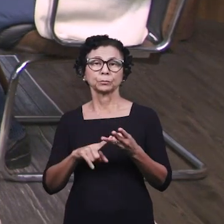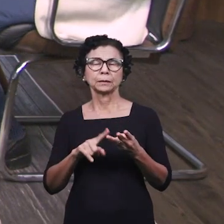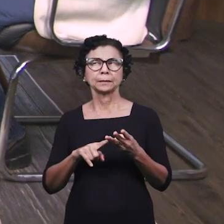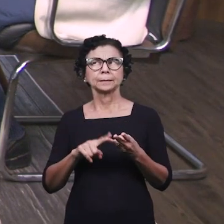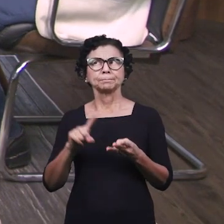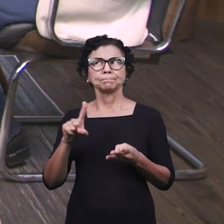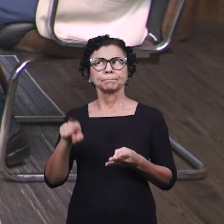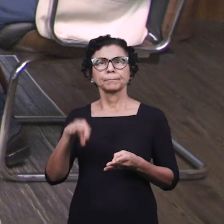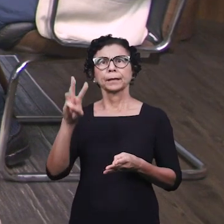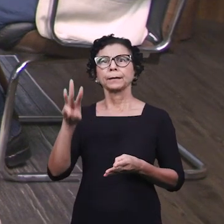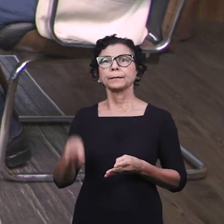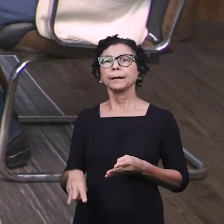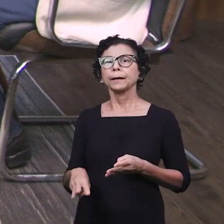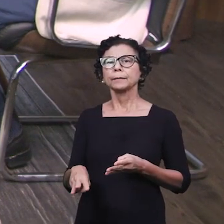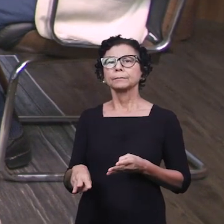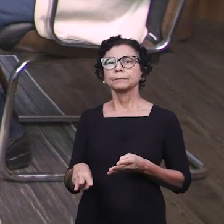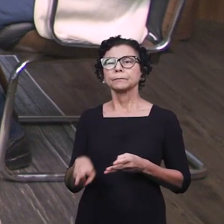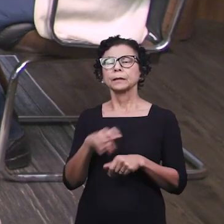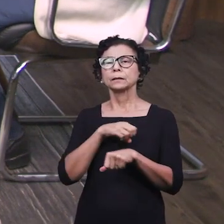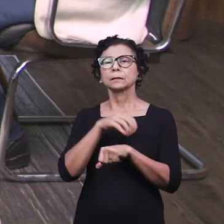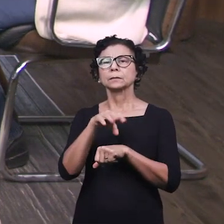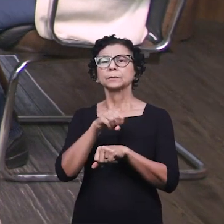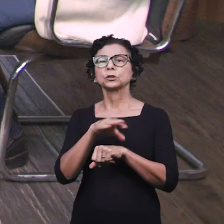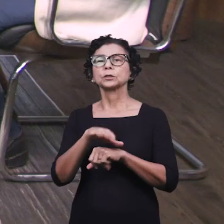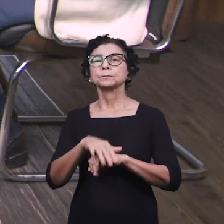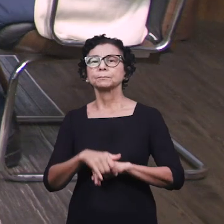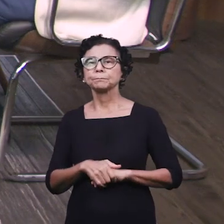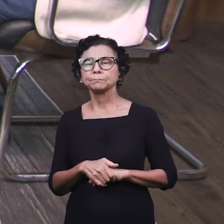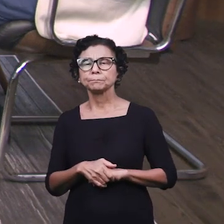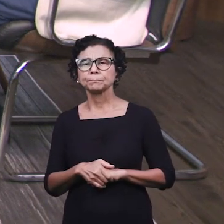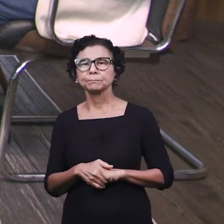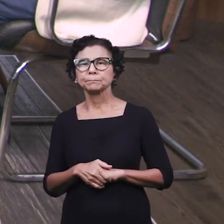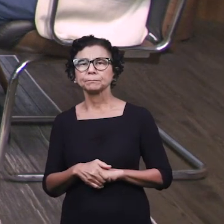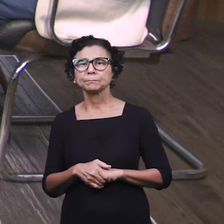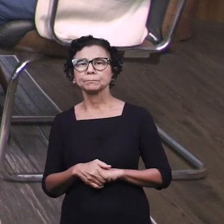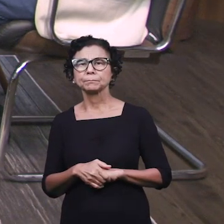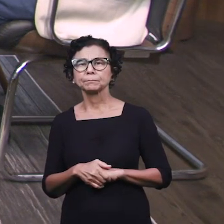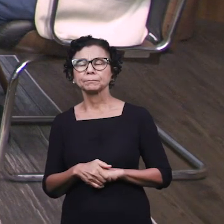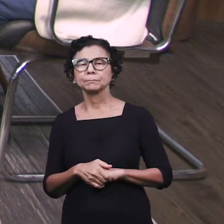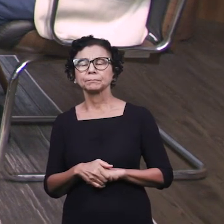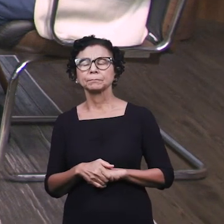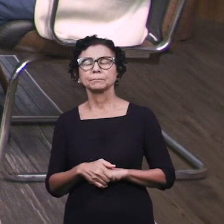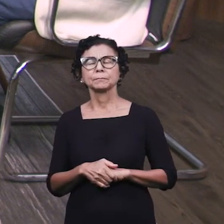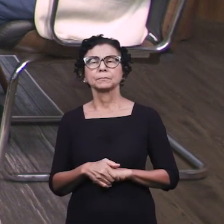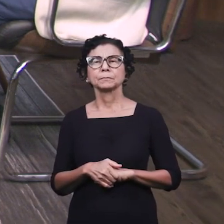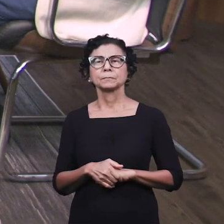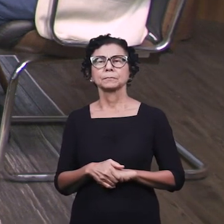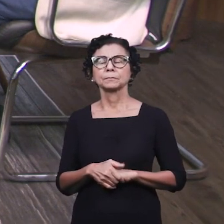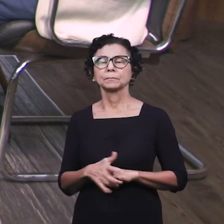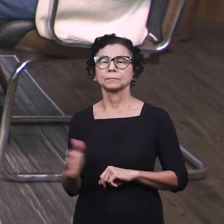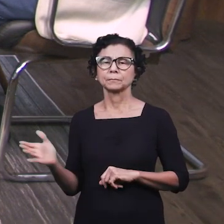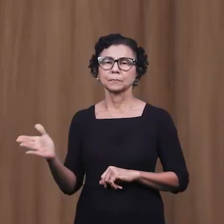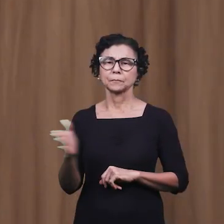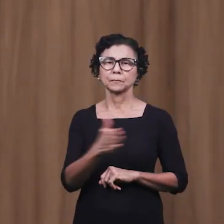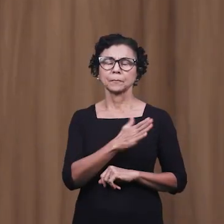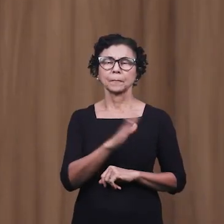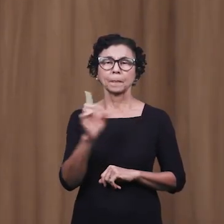essa pergunta. Primeiramente, dizer que nós temos um